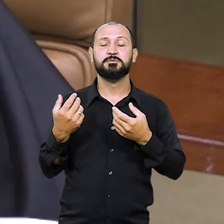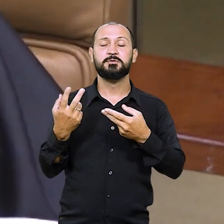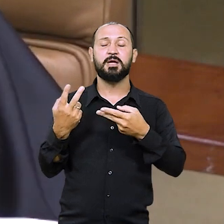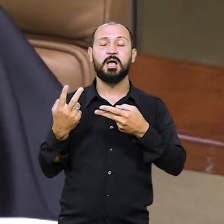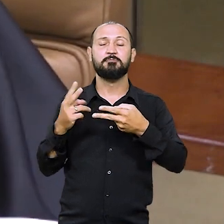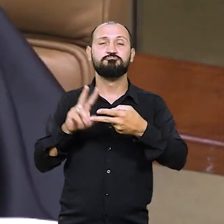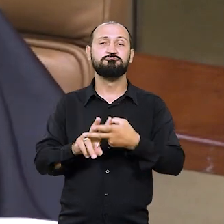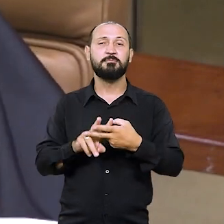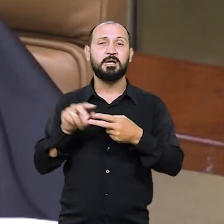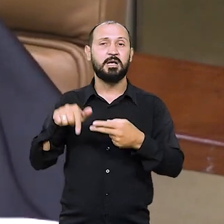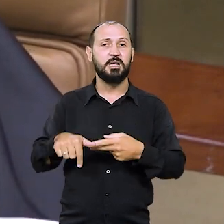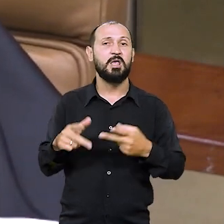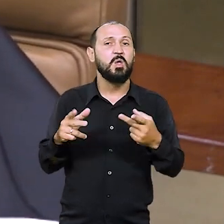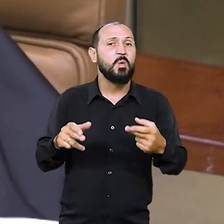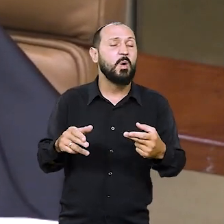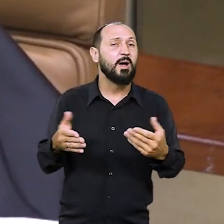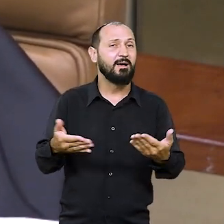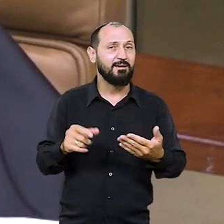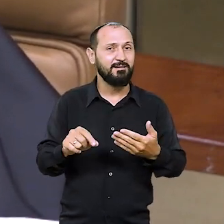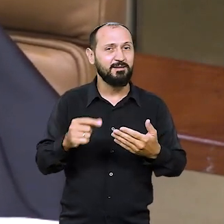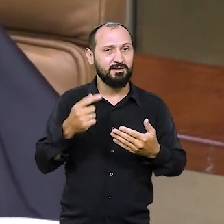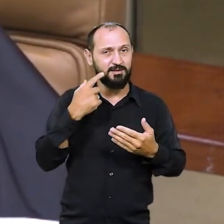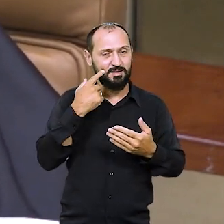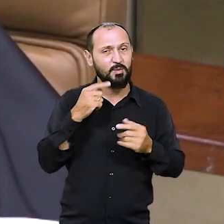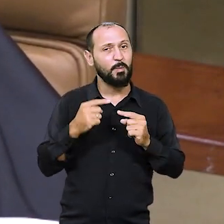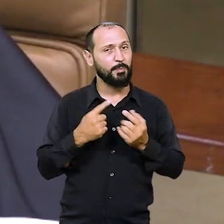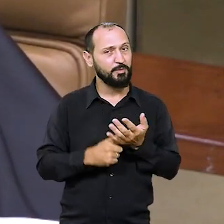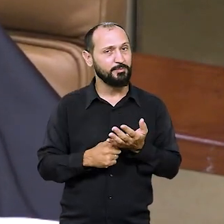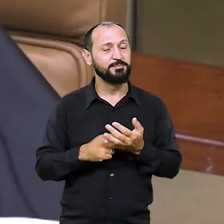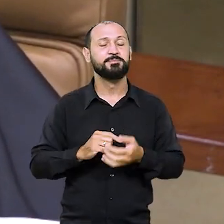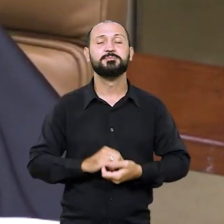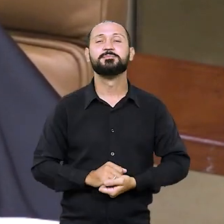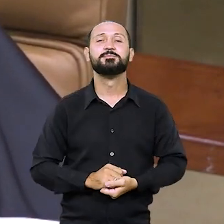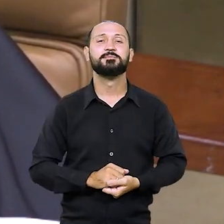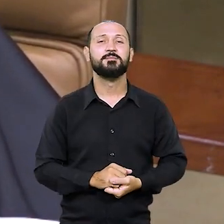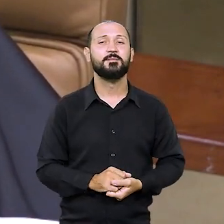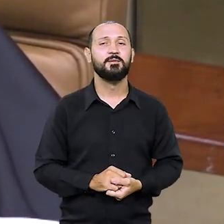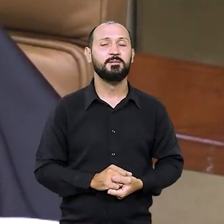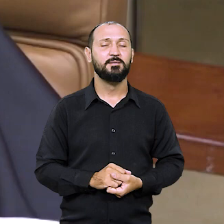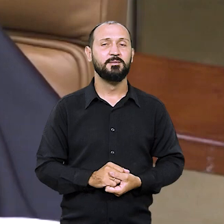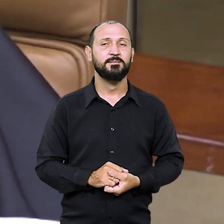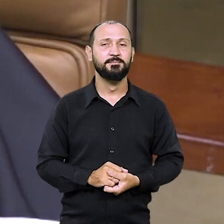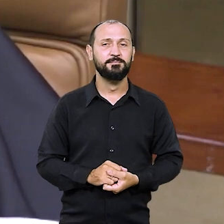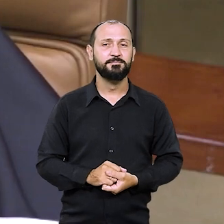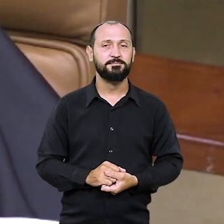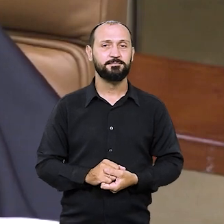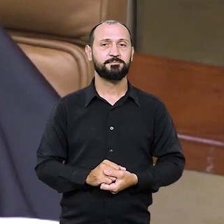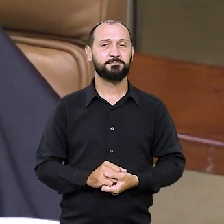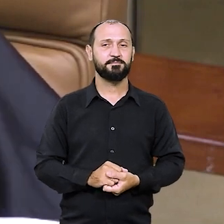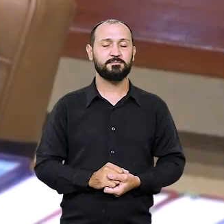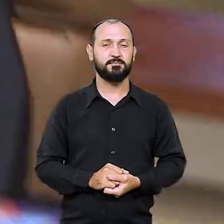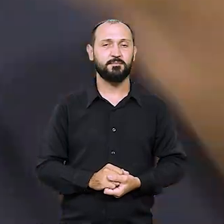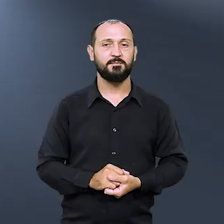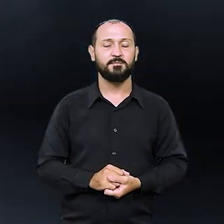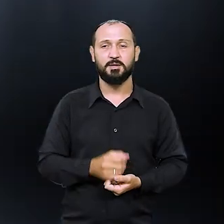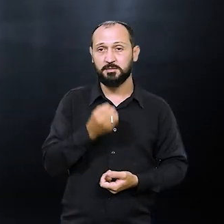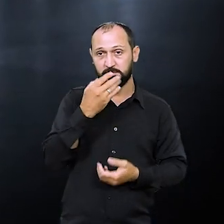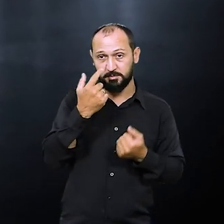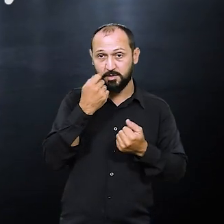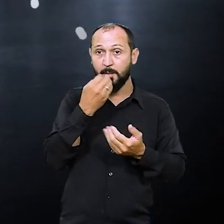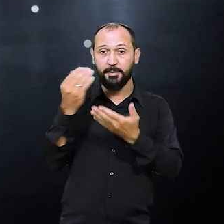restritivas, inclusive de restrição de liberdade, como esse tribunal aqui efetivamente assentou.